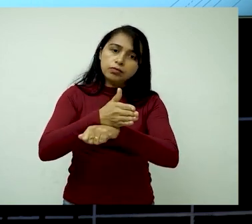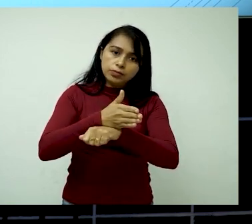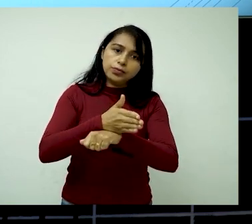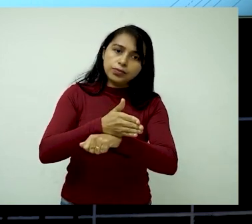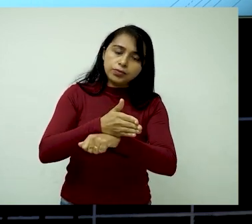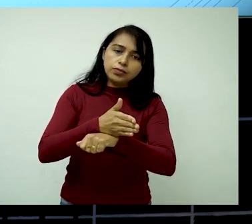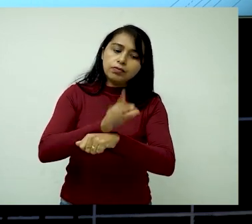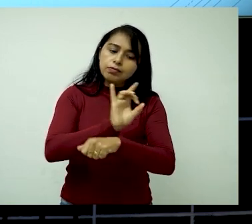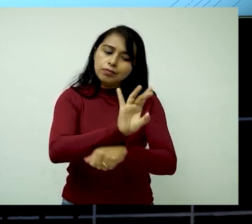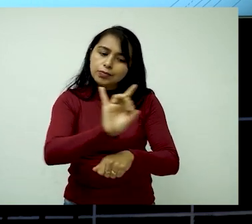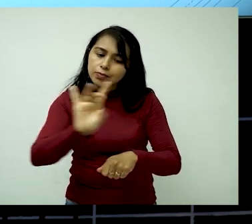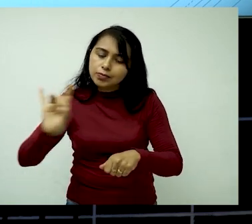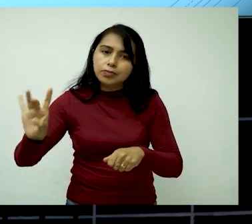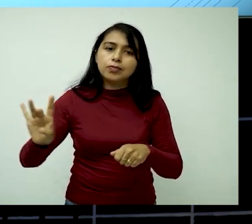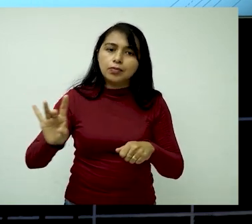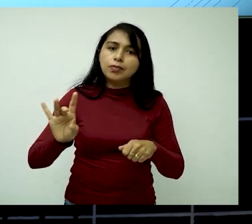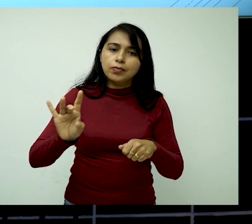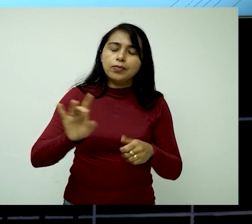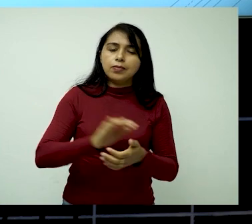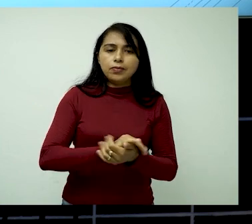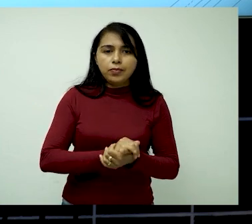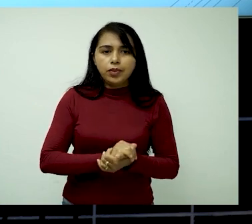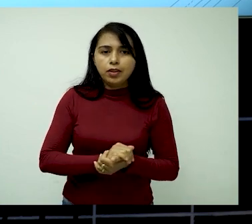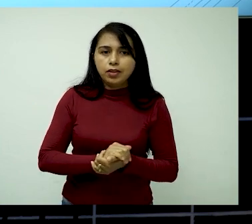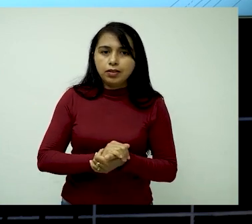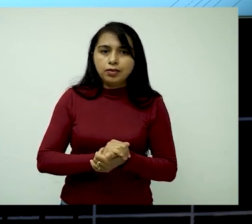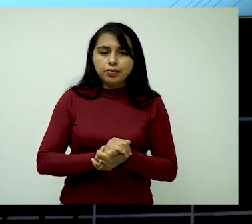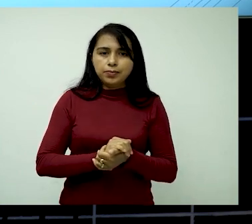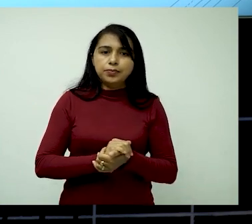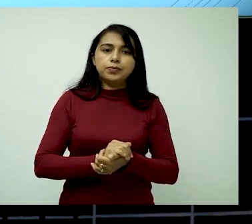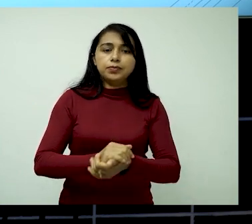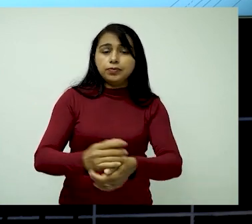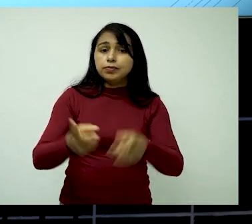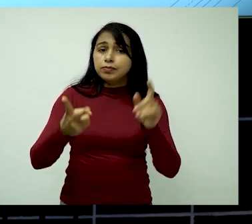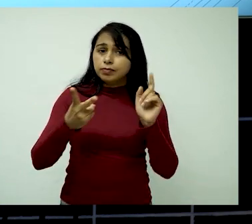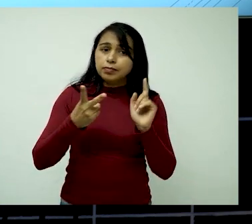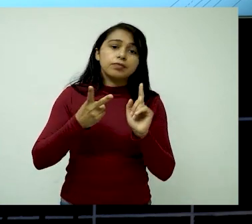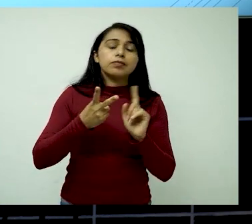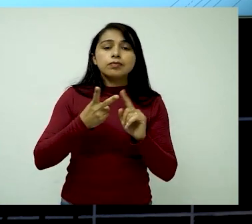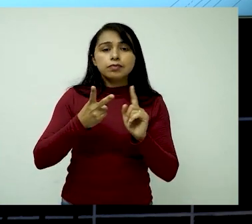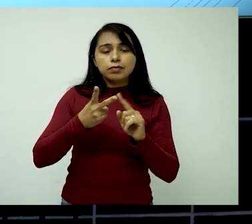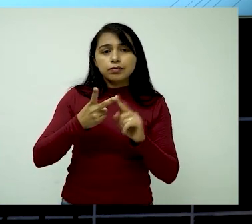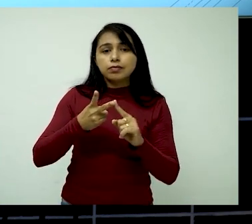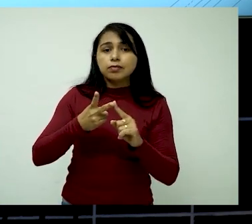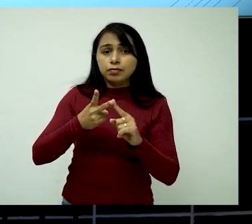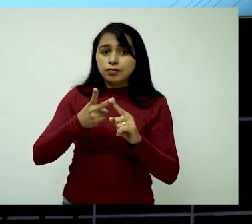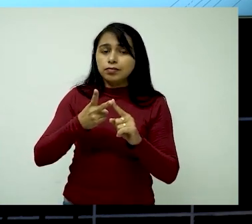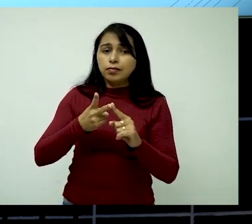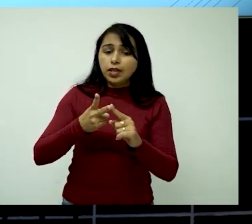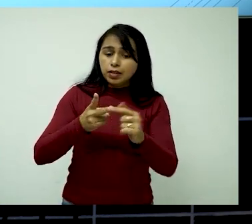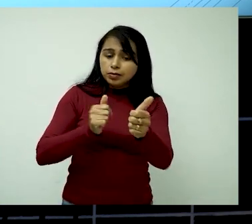ter 8 atletas em cada prova, beleza? Em cada série, vamos dizer assim.